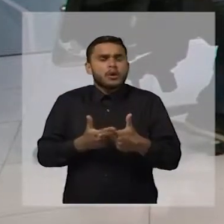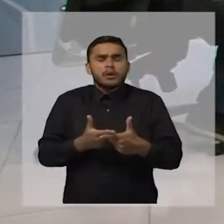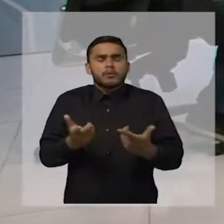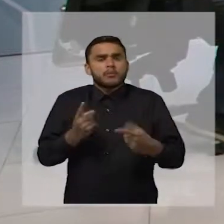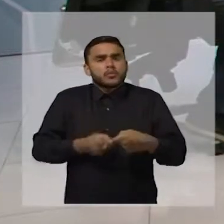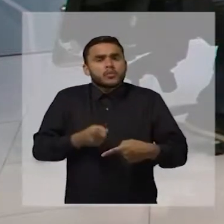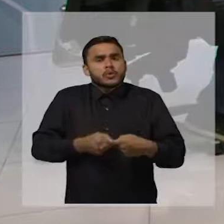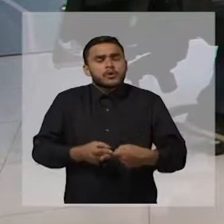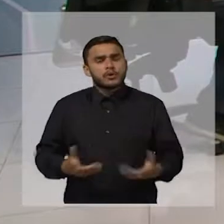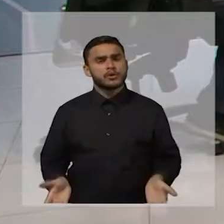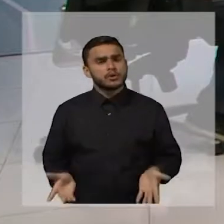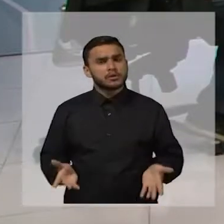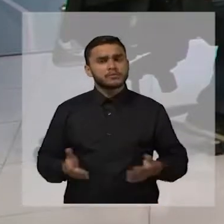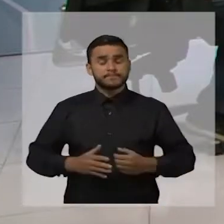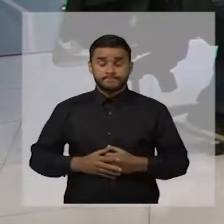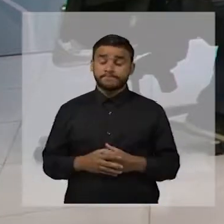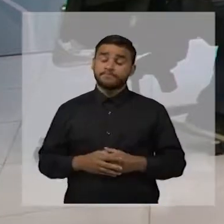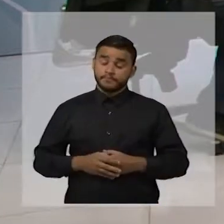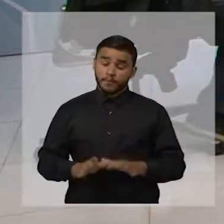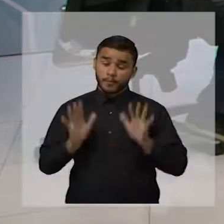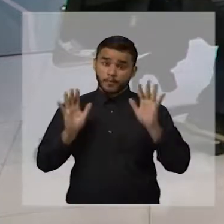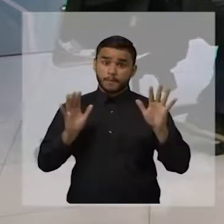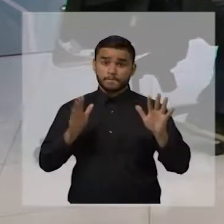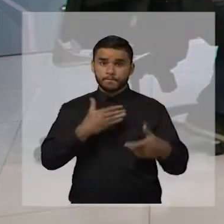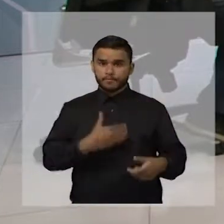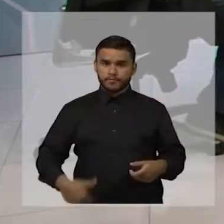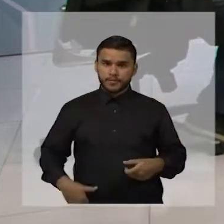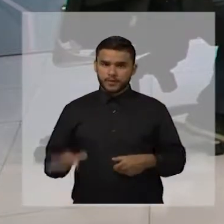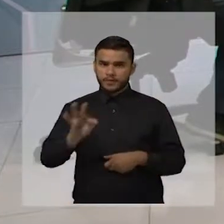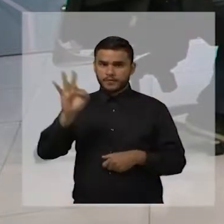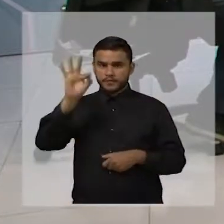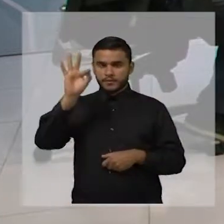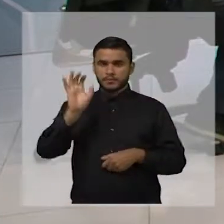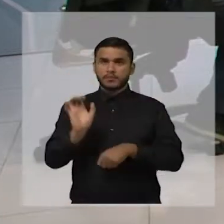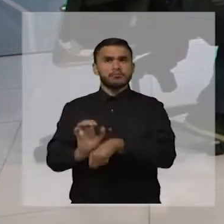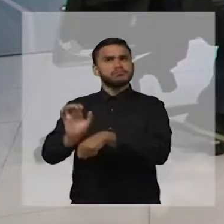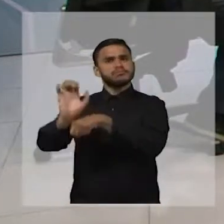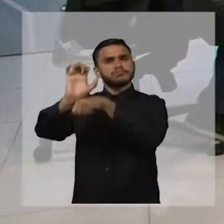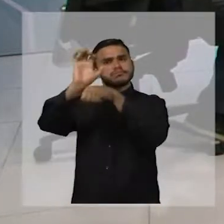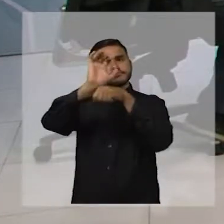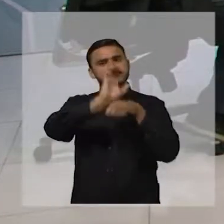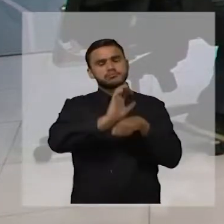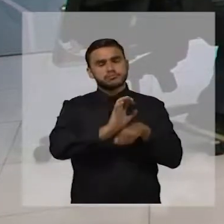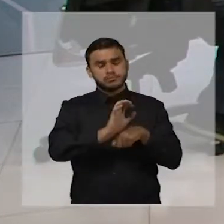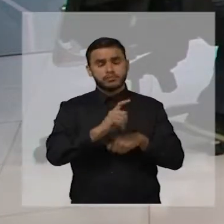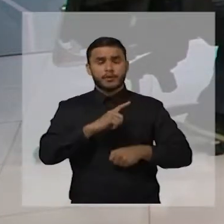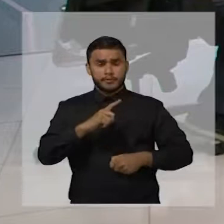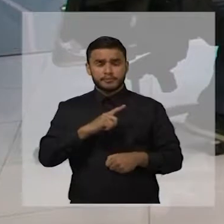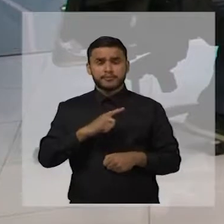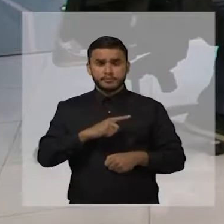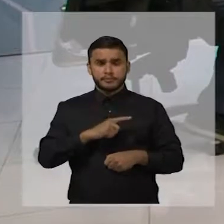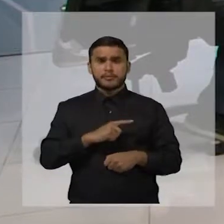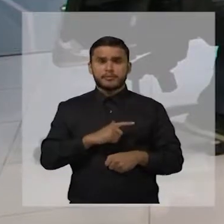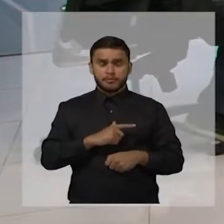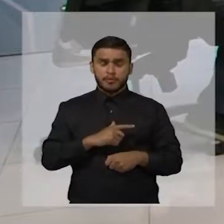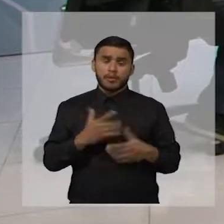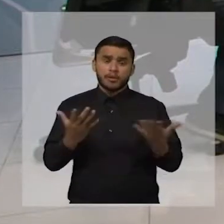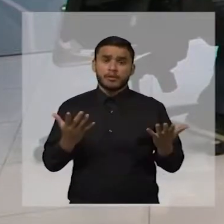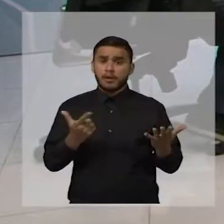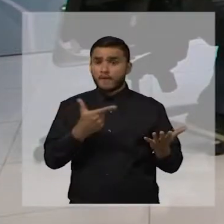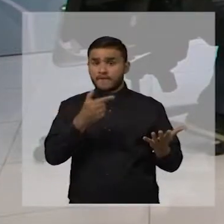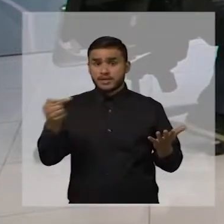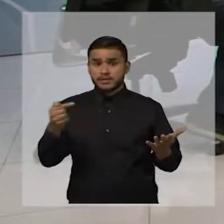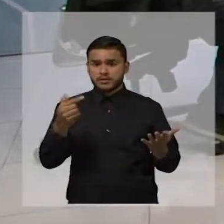Veja, os estados, os 27 unidades da federação, sequer têm o direito de